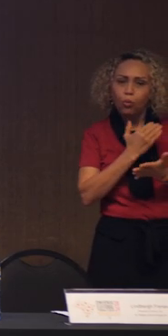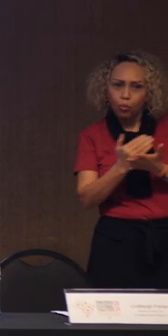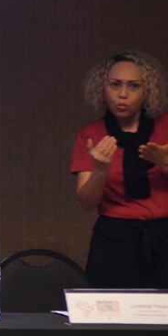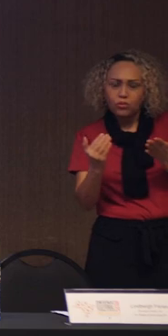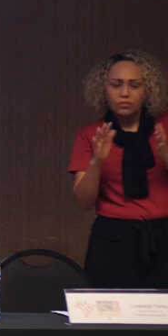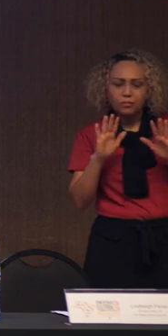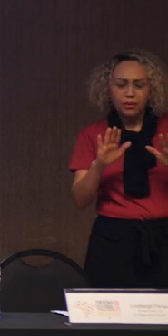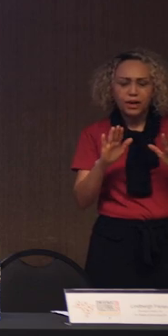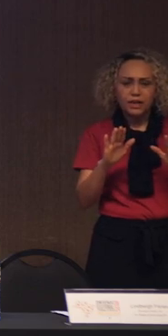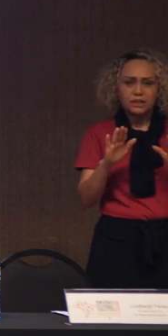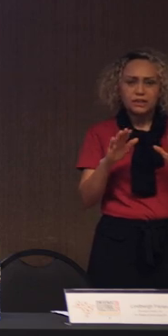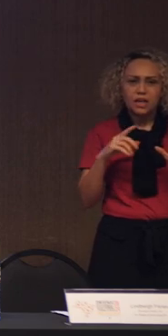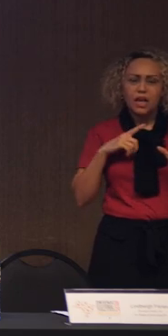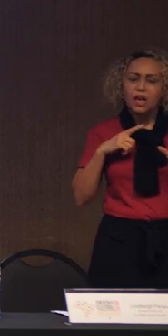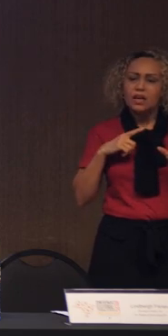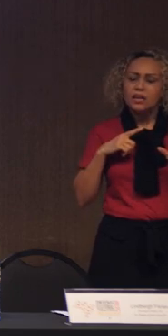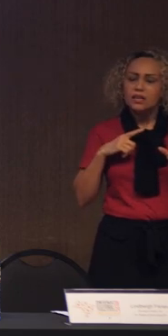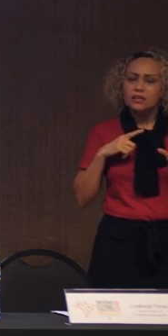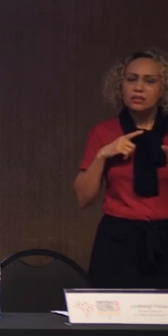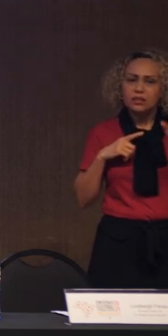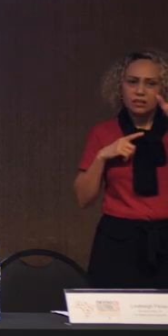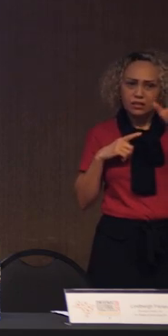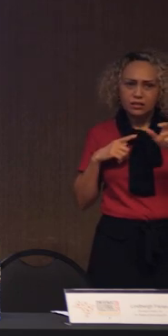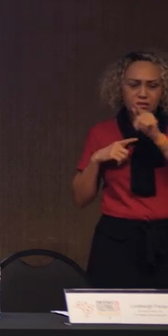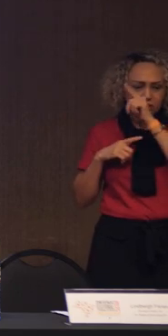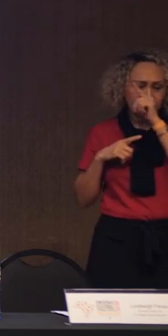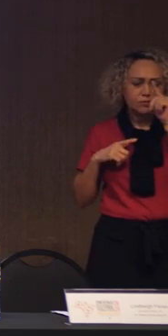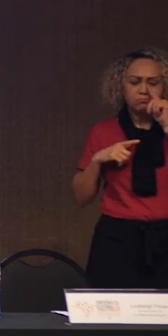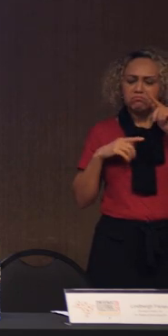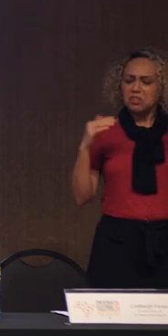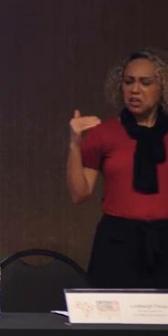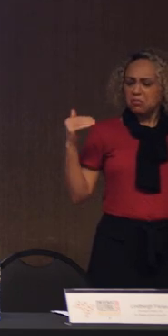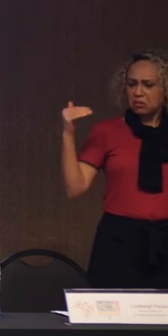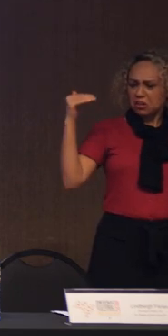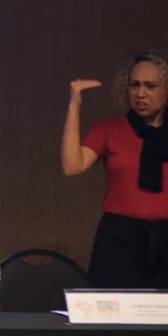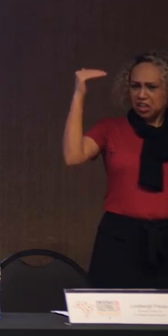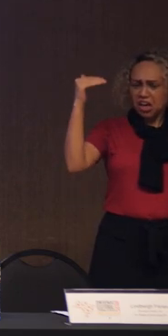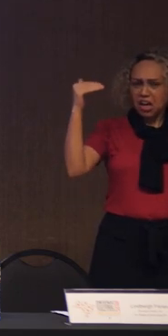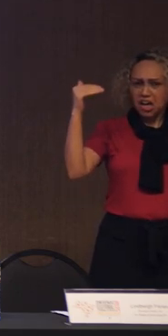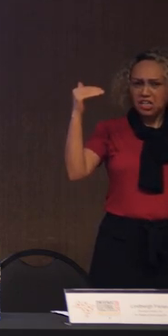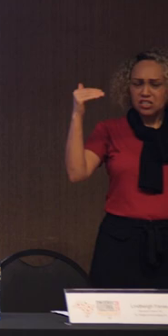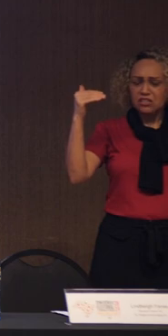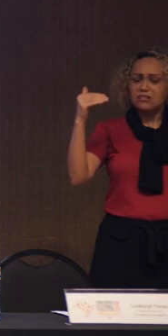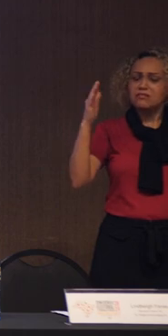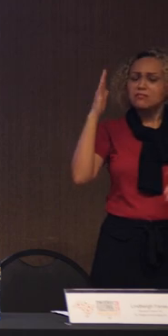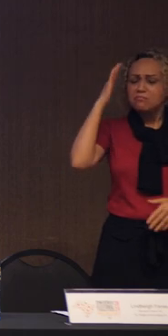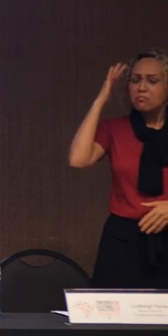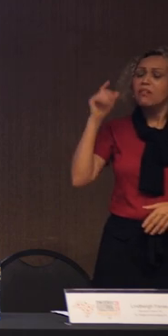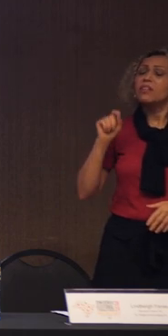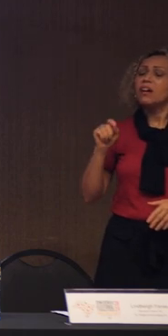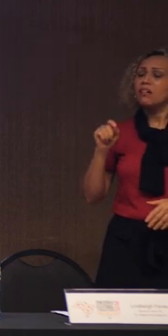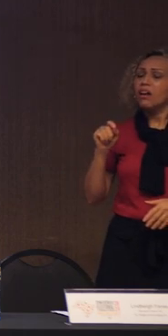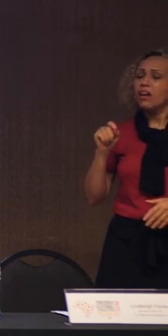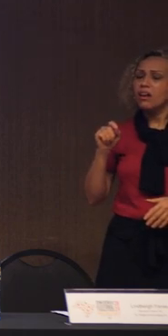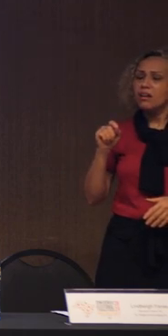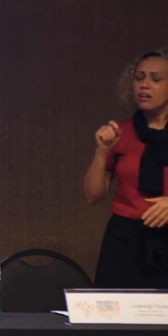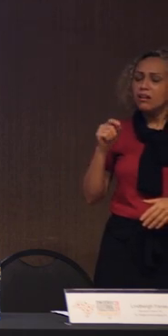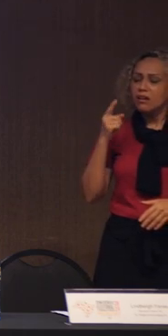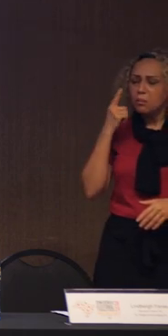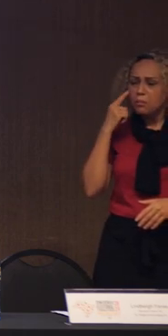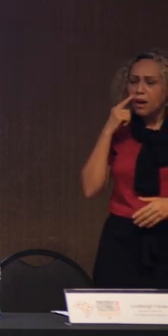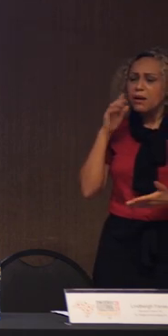Brasil, mas tem autoridade para enquadrar um monte de malandro que, quando vira ministro, nem recebe os petistas. Nem recebe os